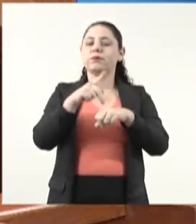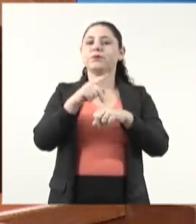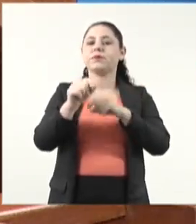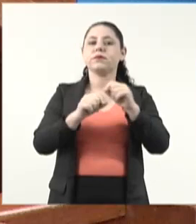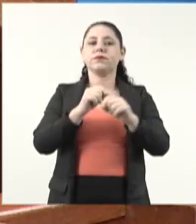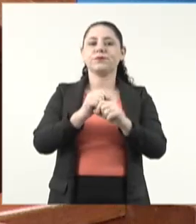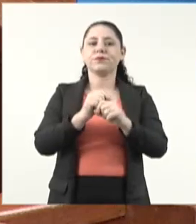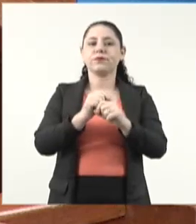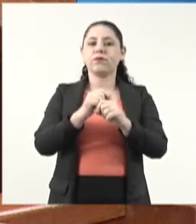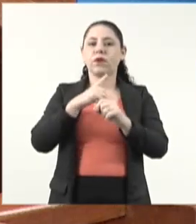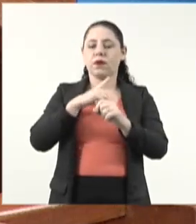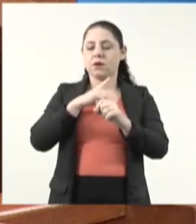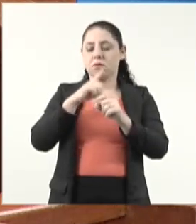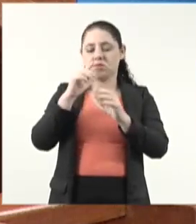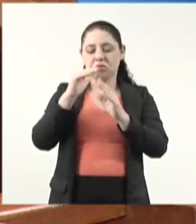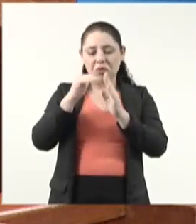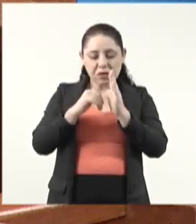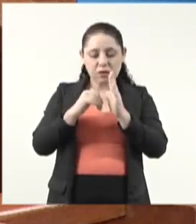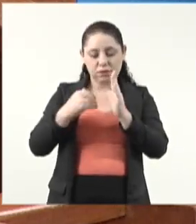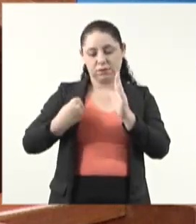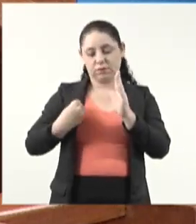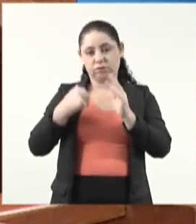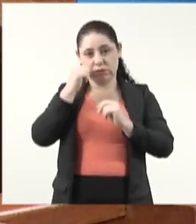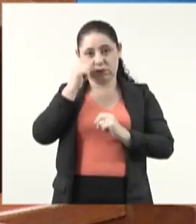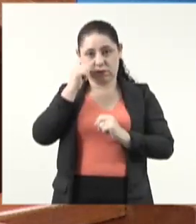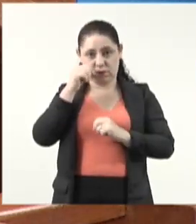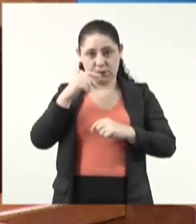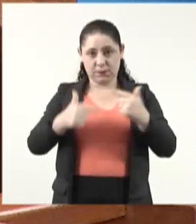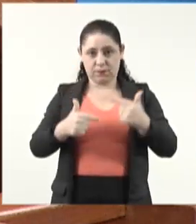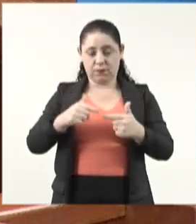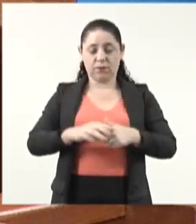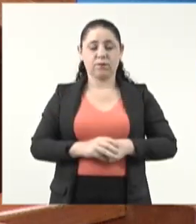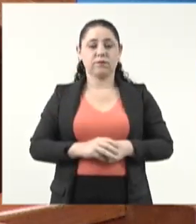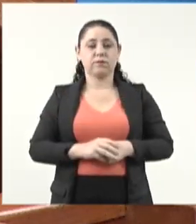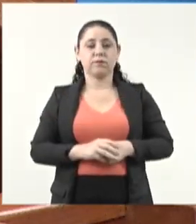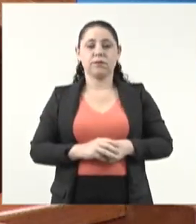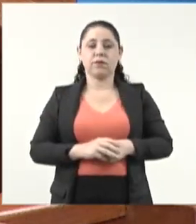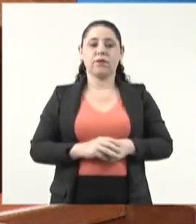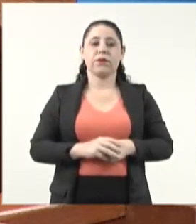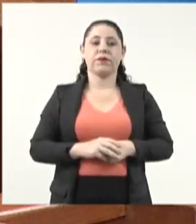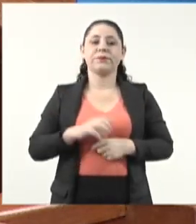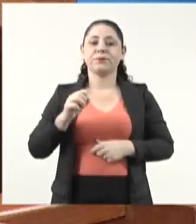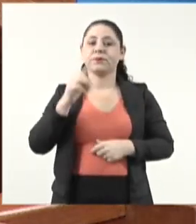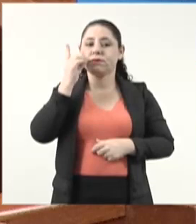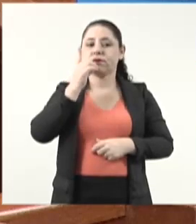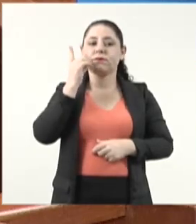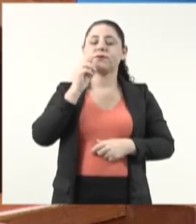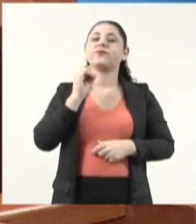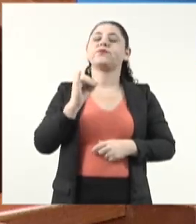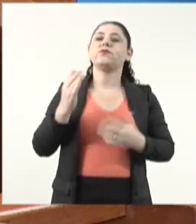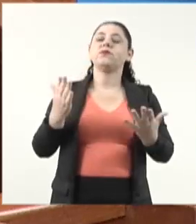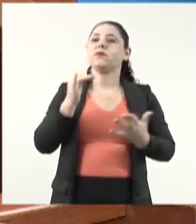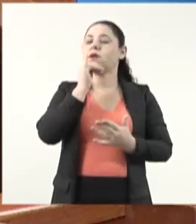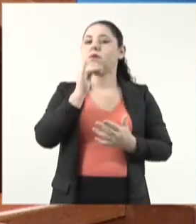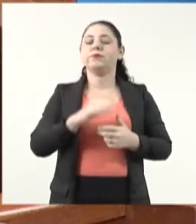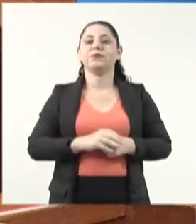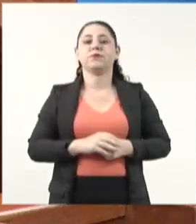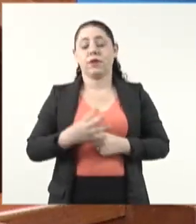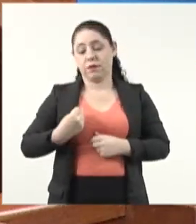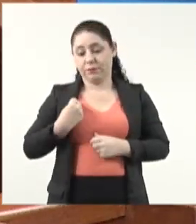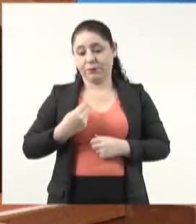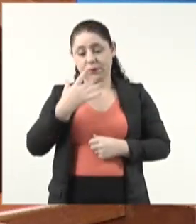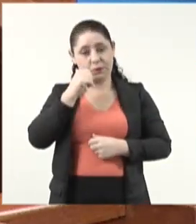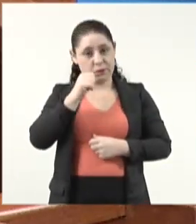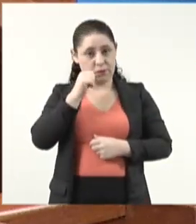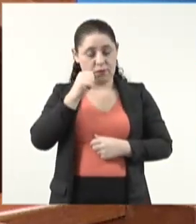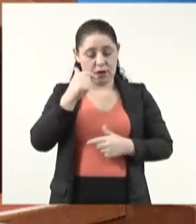que há menos participação das mulheres na política, e a medida, deputado, é exatamente a participação das